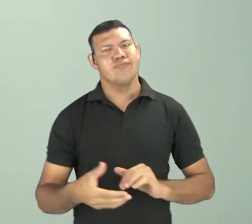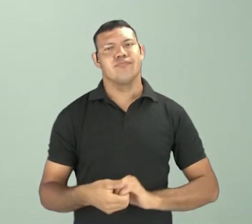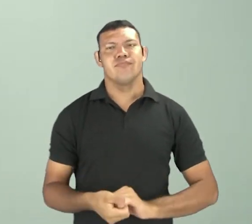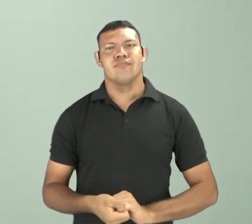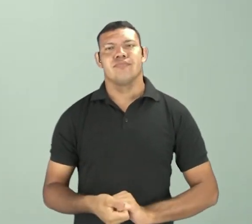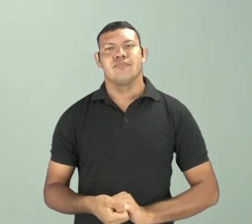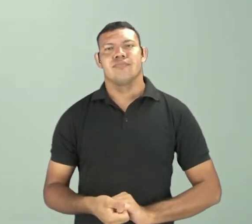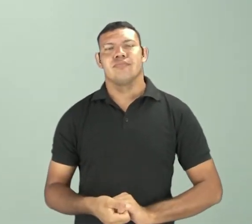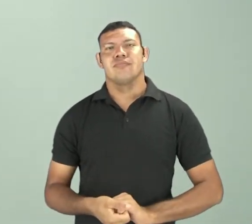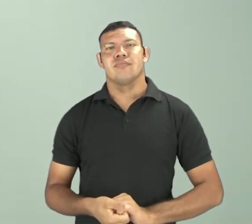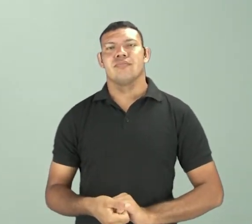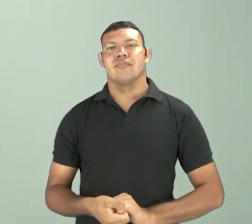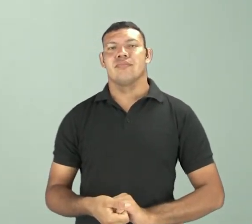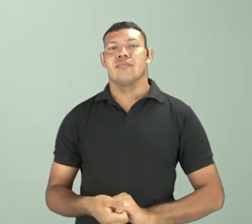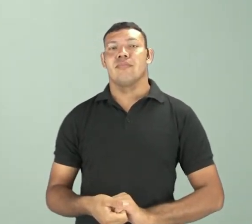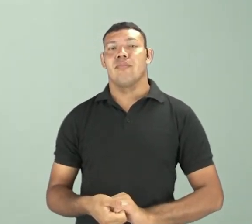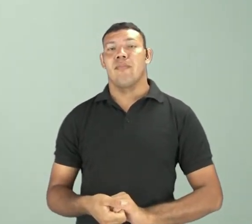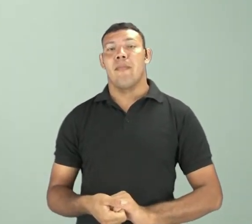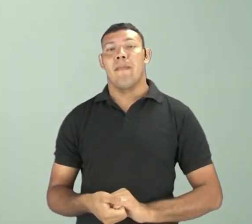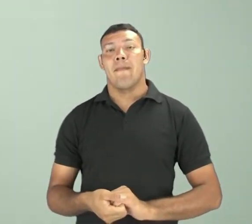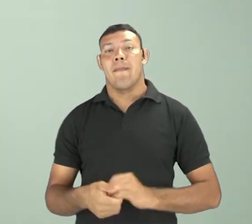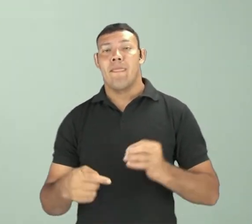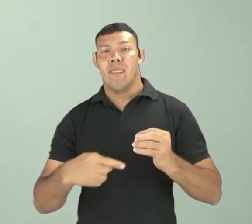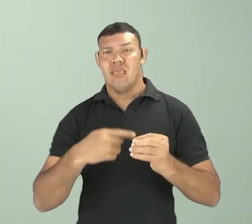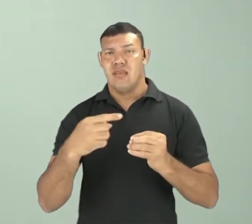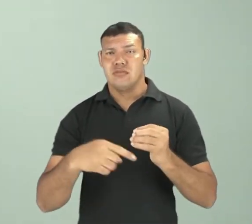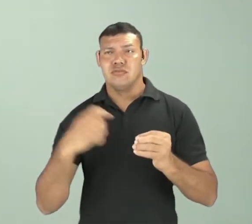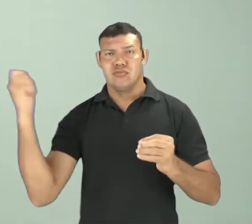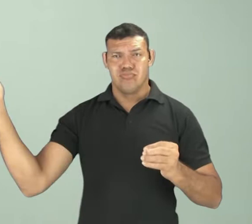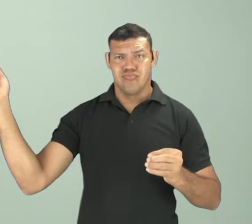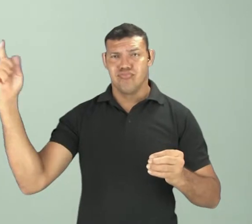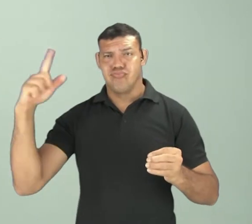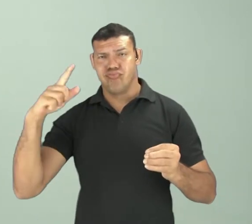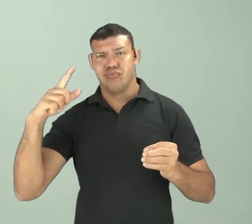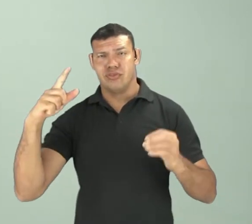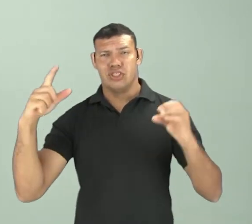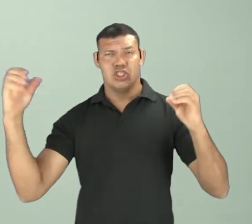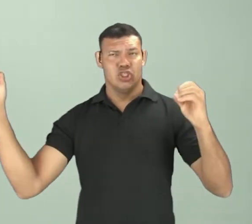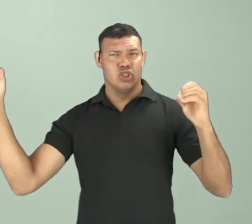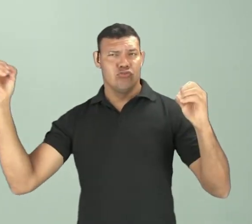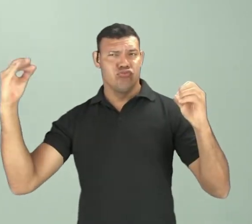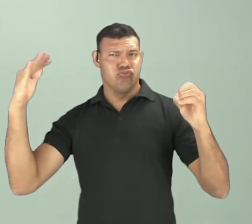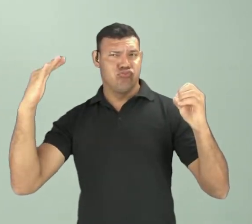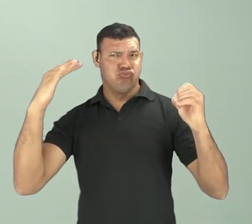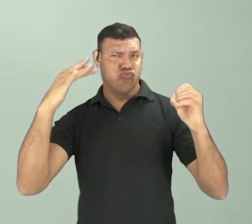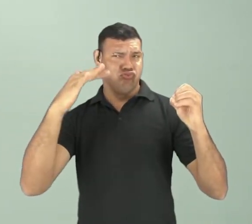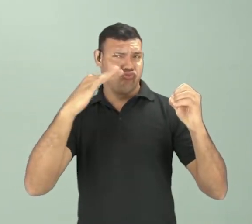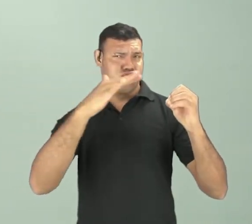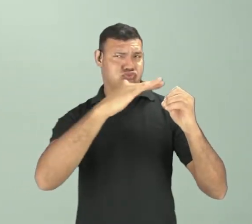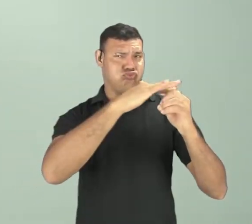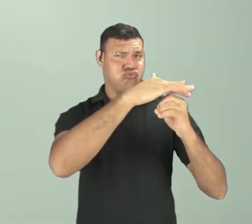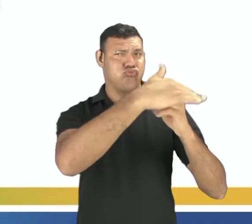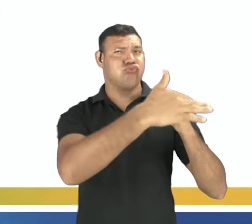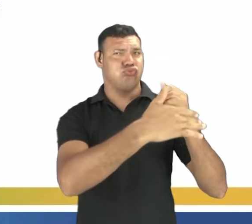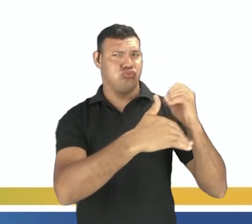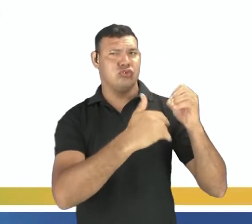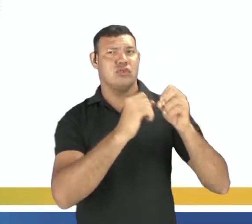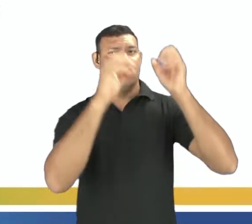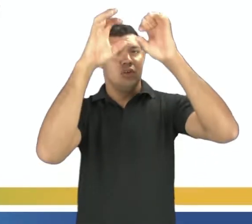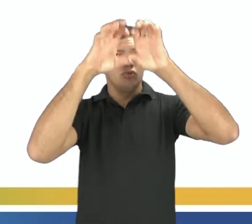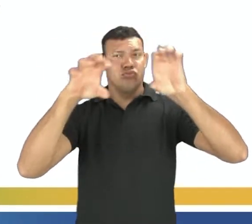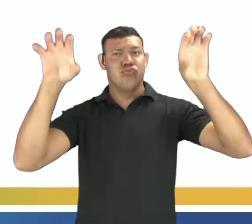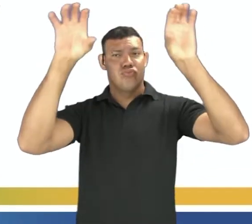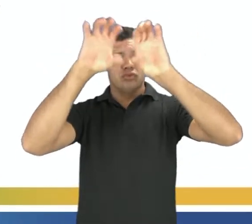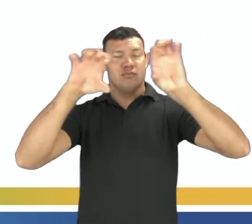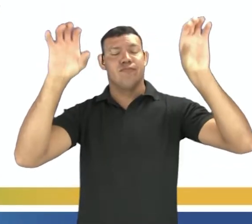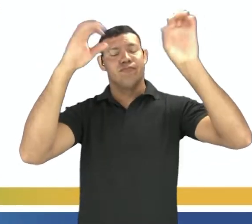hoje. Parte da radiação do Sol que incide na Terra é refletida pelas nuvens e pelo